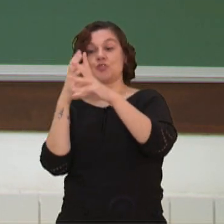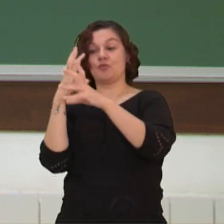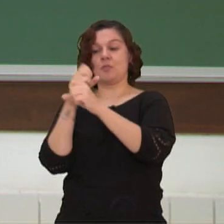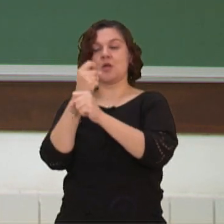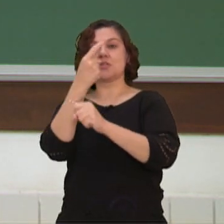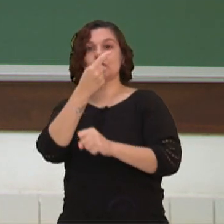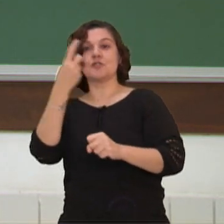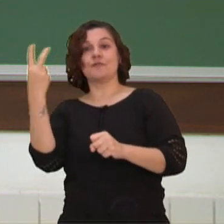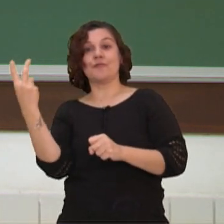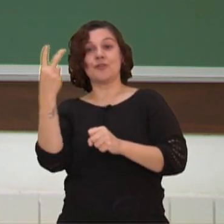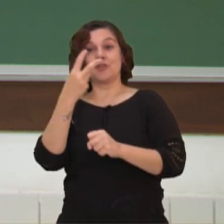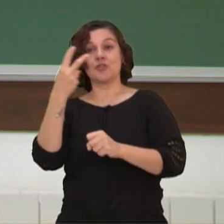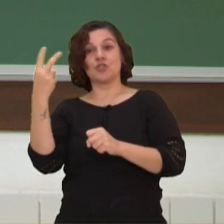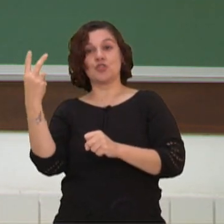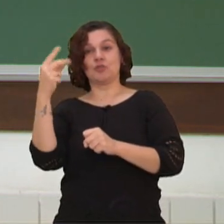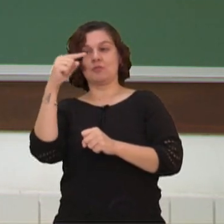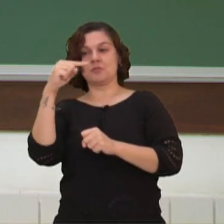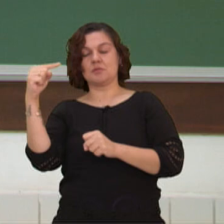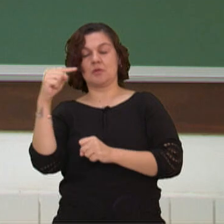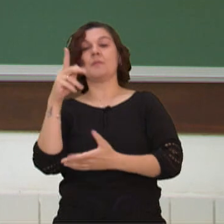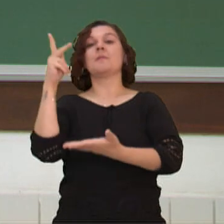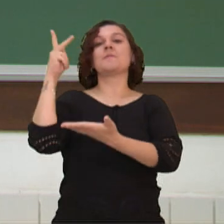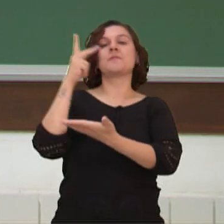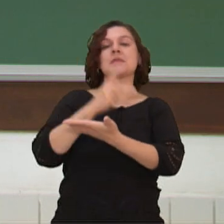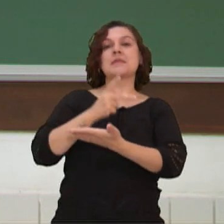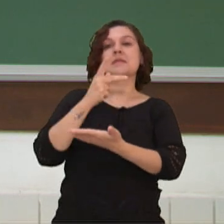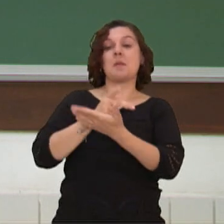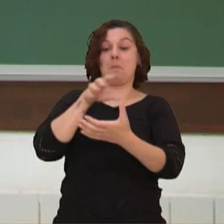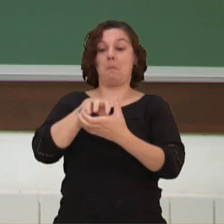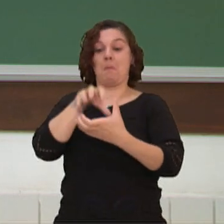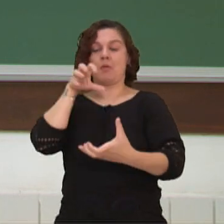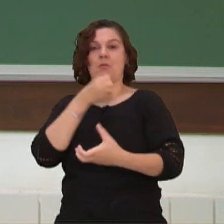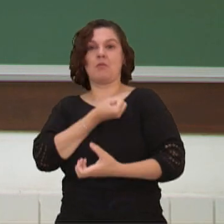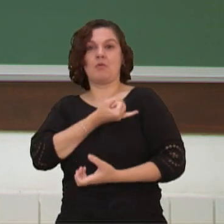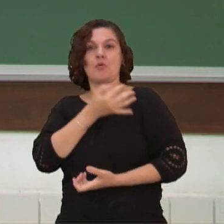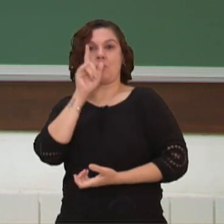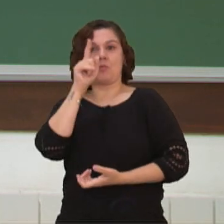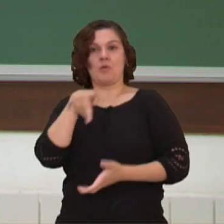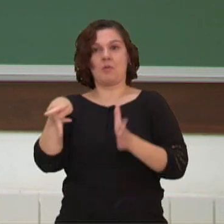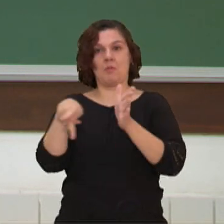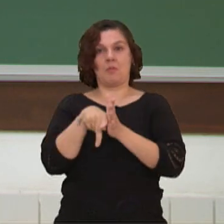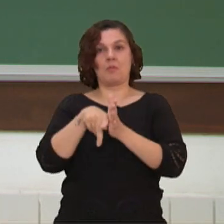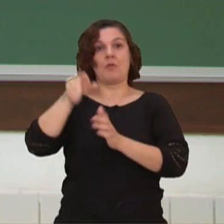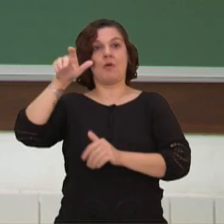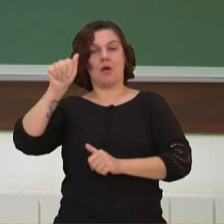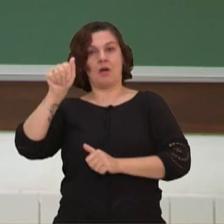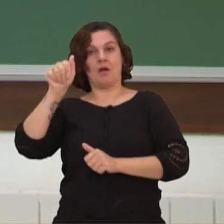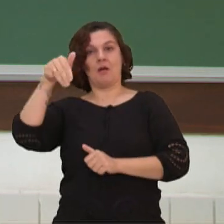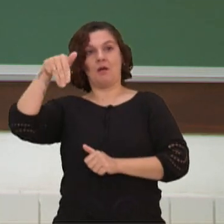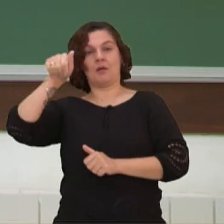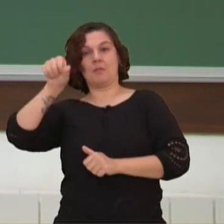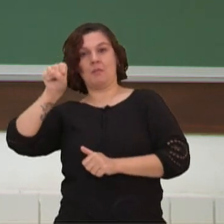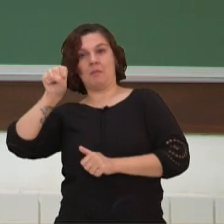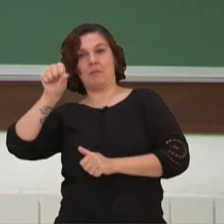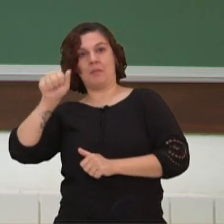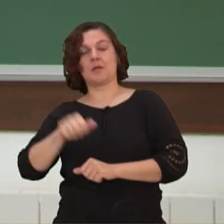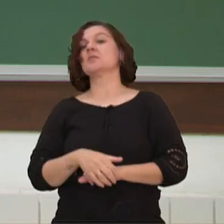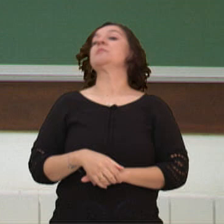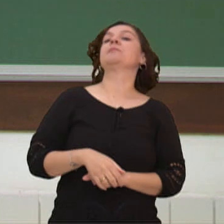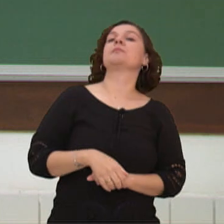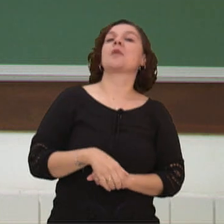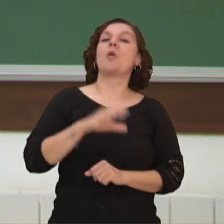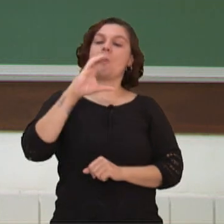Beleza? Então, o maior valor será a massa. Combinado? Símbolo do cálcio,